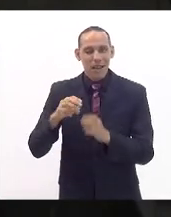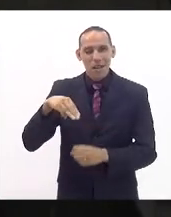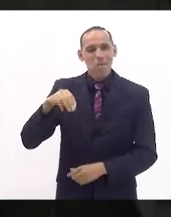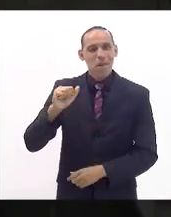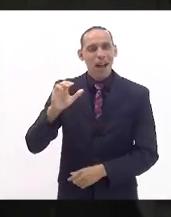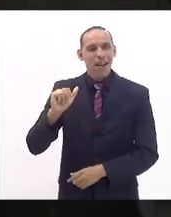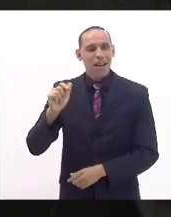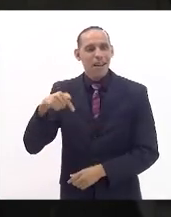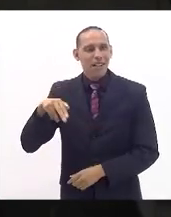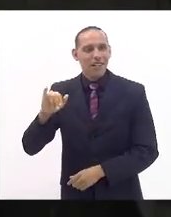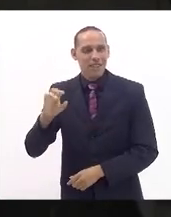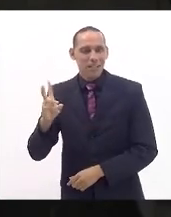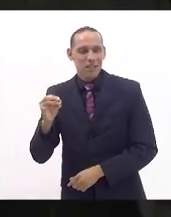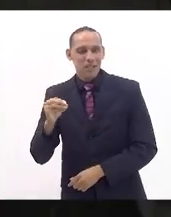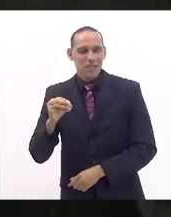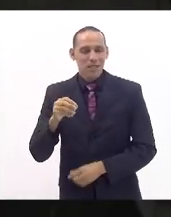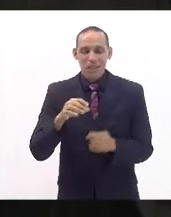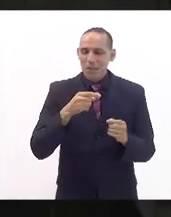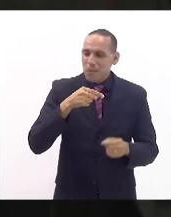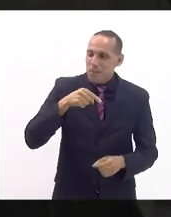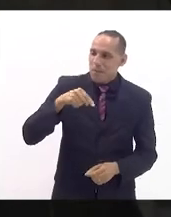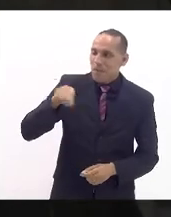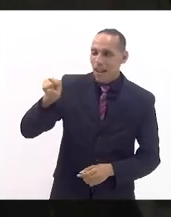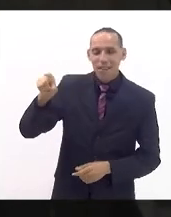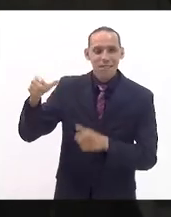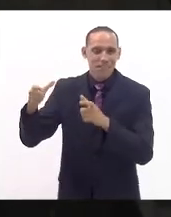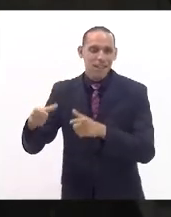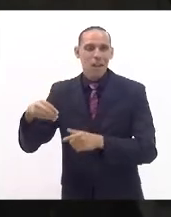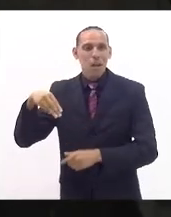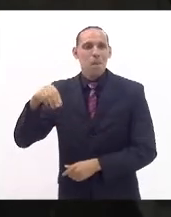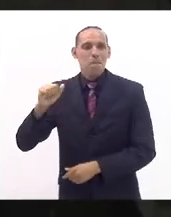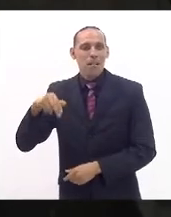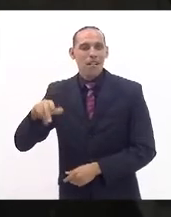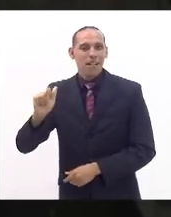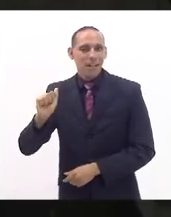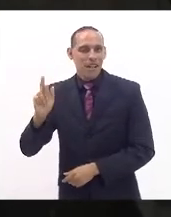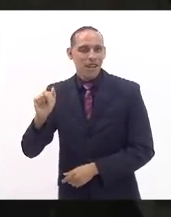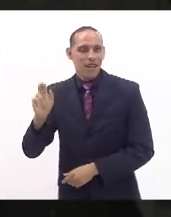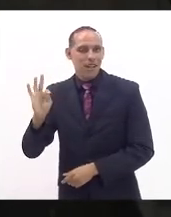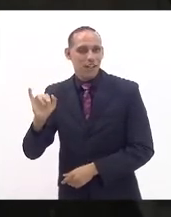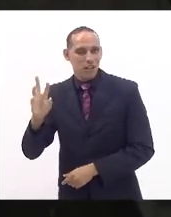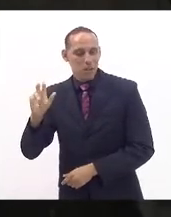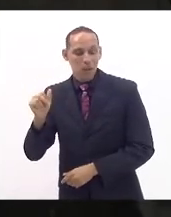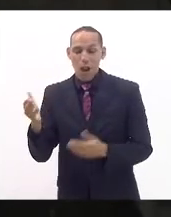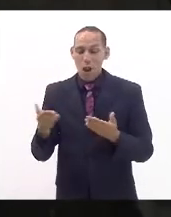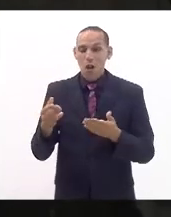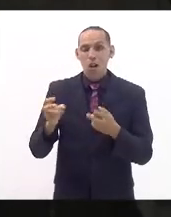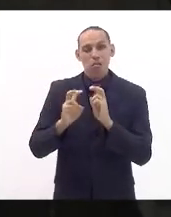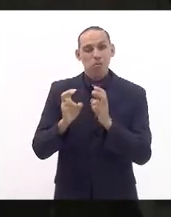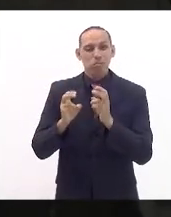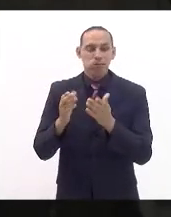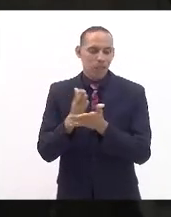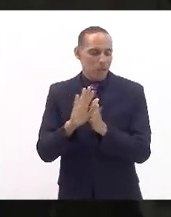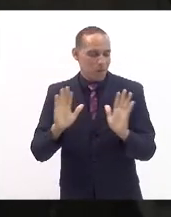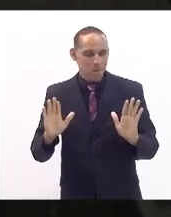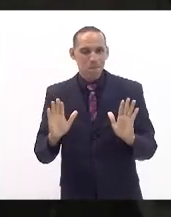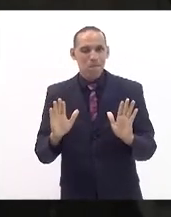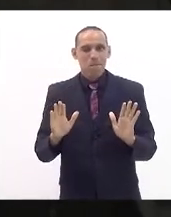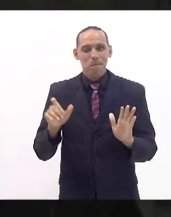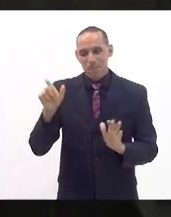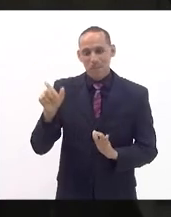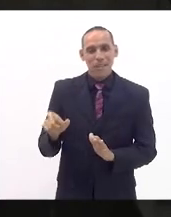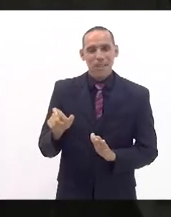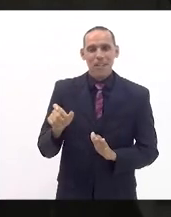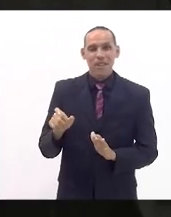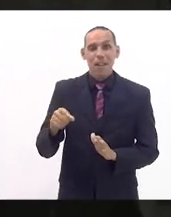chamava Macaquinho, o trem que ia para Mangaratiba, que hoje não existe mais. Tempos ainda que o trem não ia